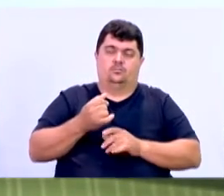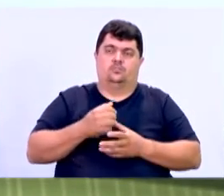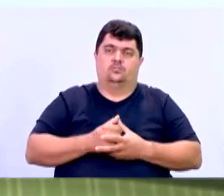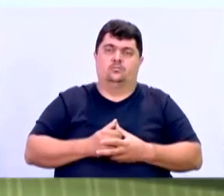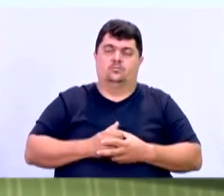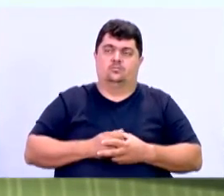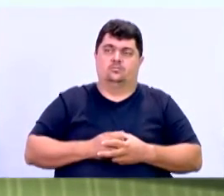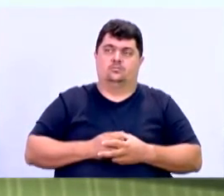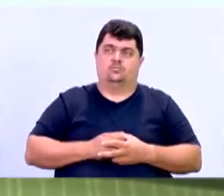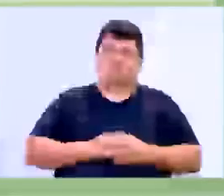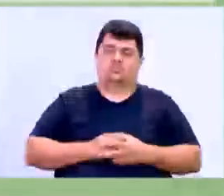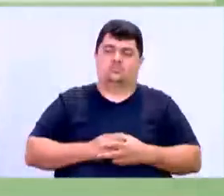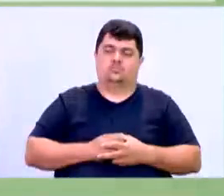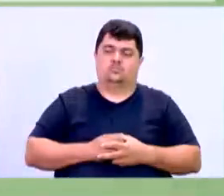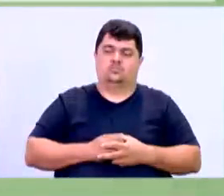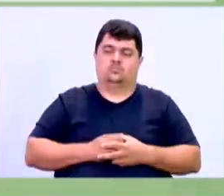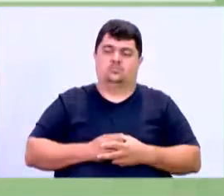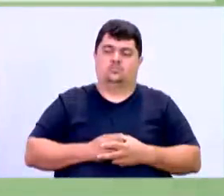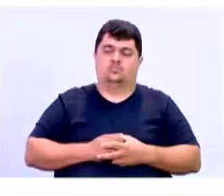desses tutoriais.